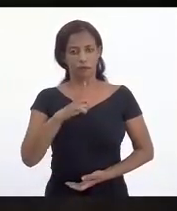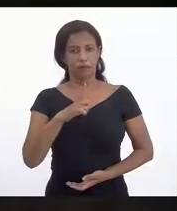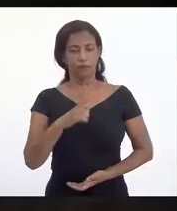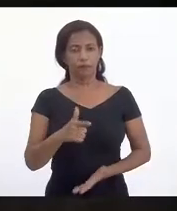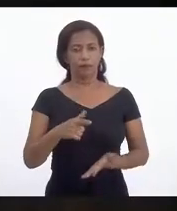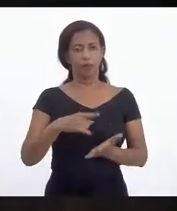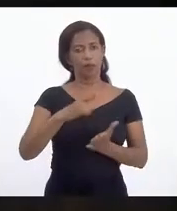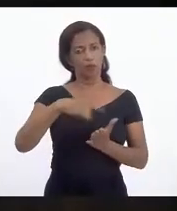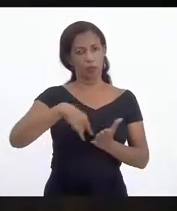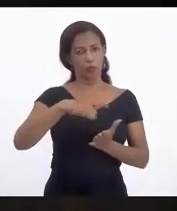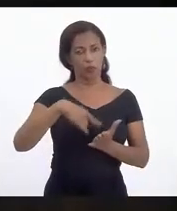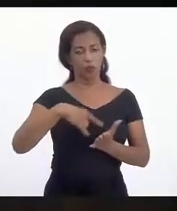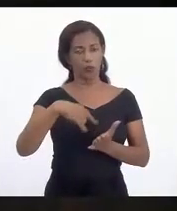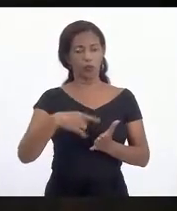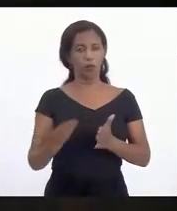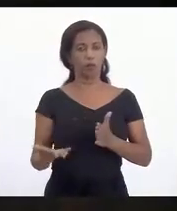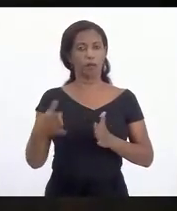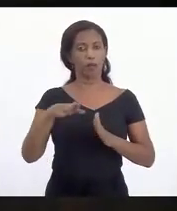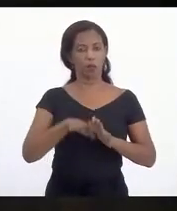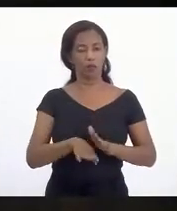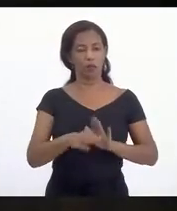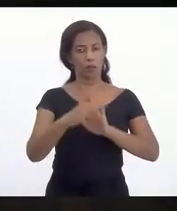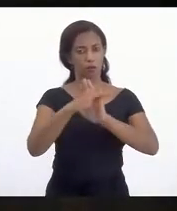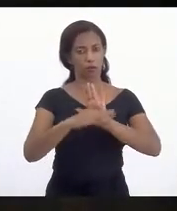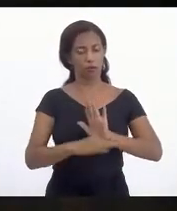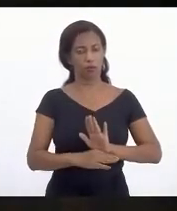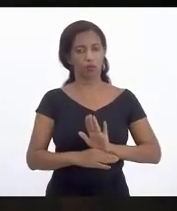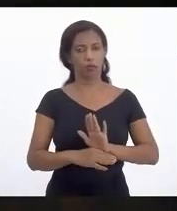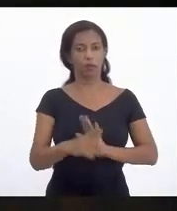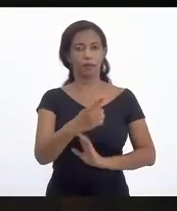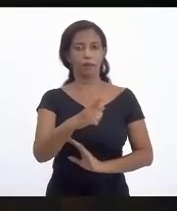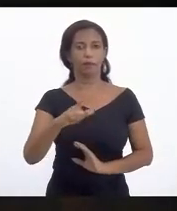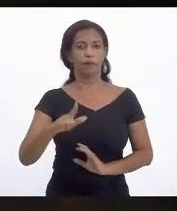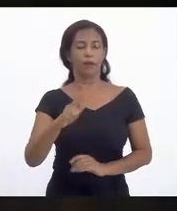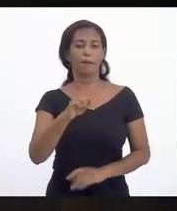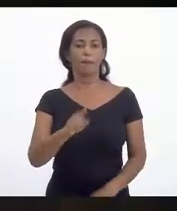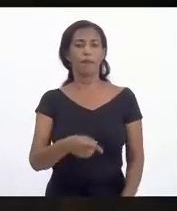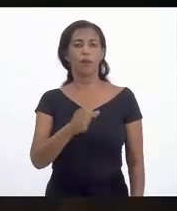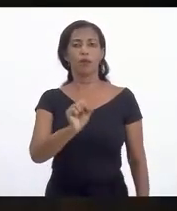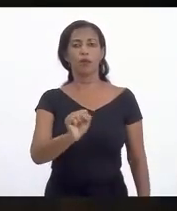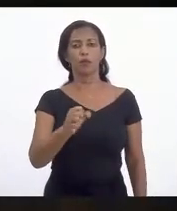Há sobre a mesa, para inclusão na ordem do dia, o projeto de lei